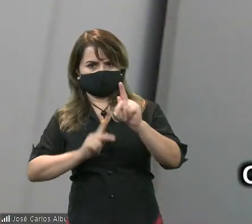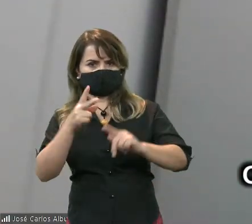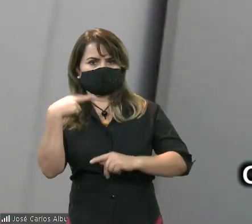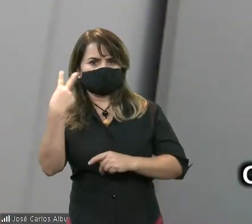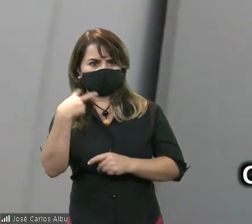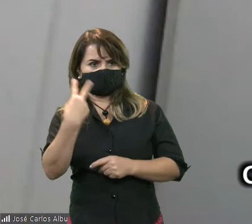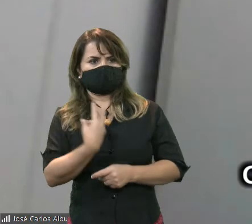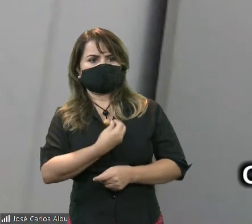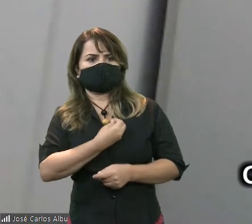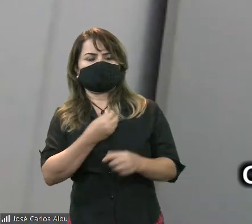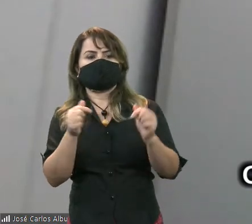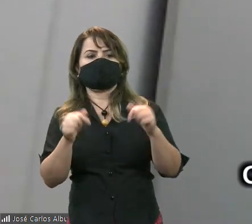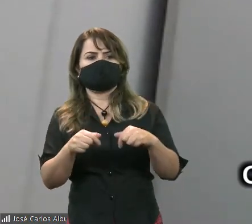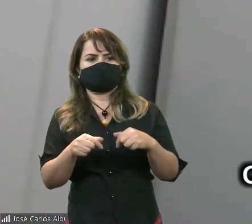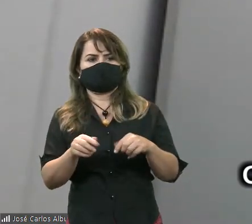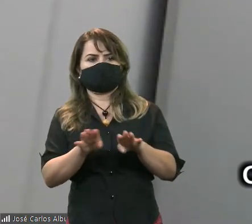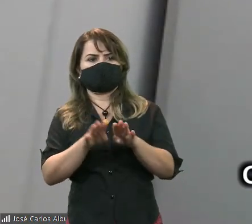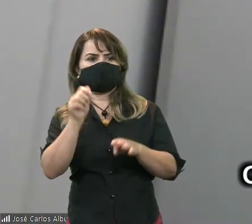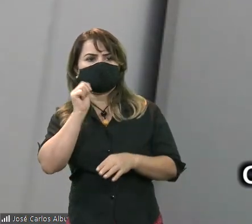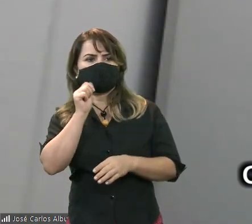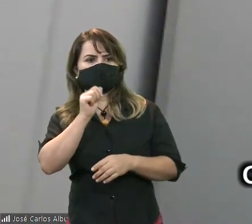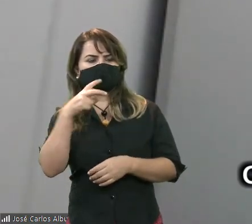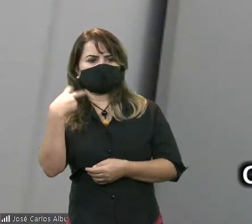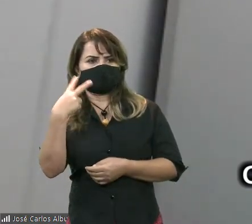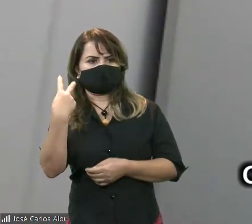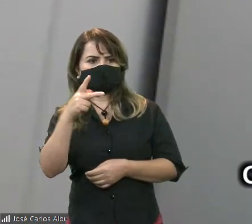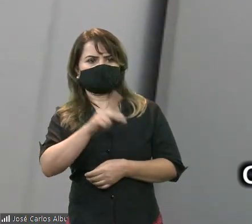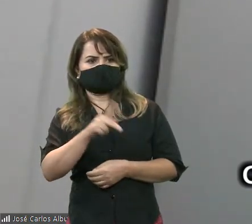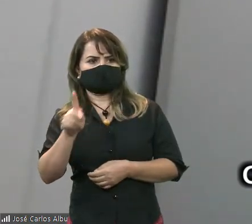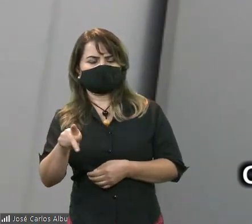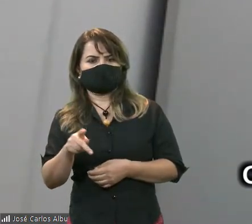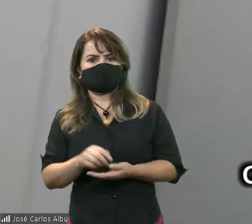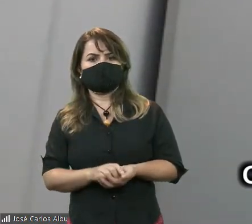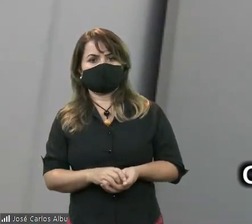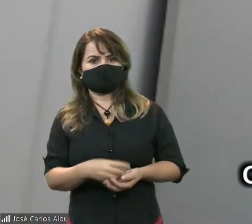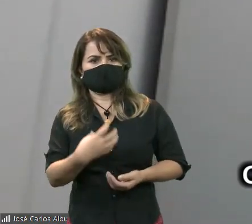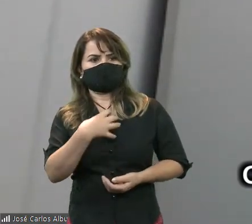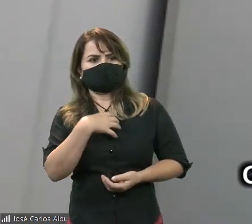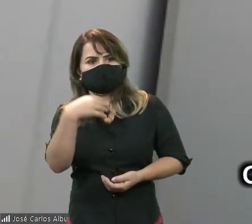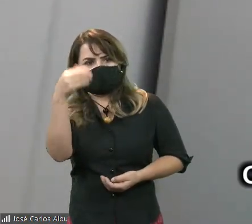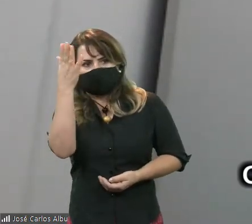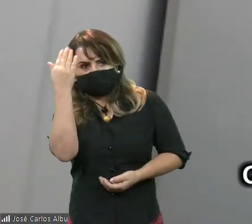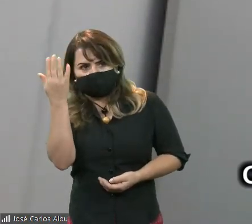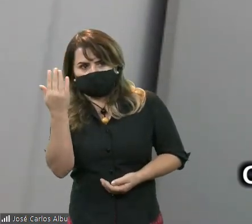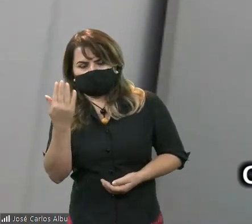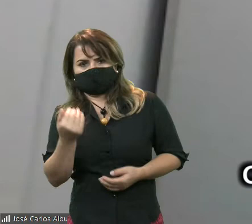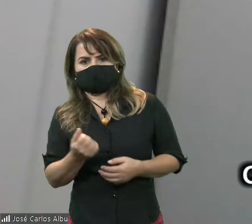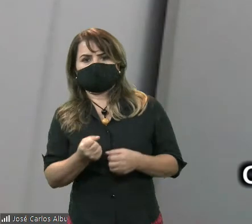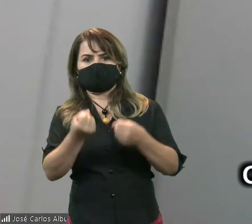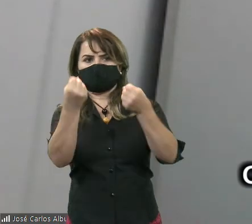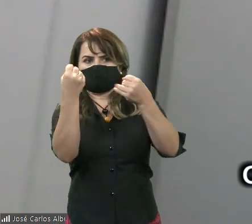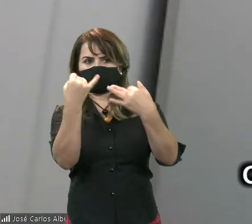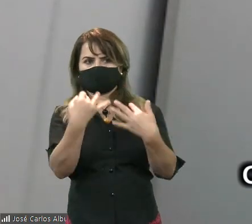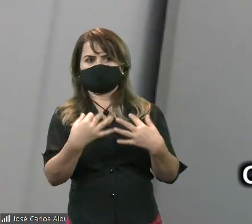Daniela, com muita honra, realmente, eu venho falar nesse projeto aqui,